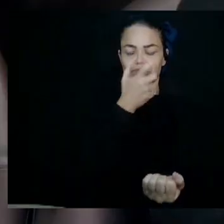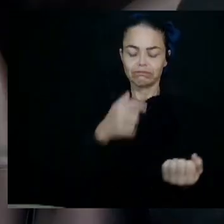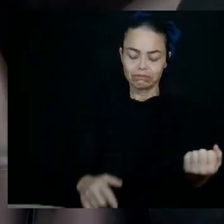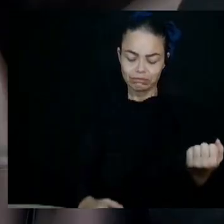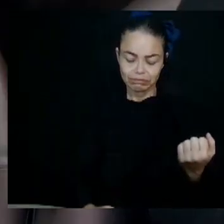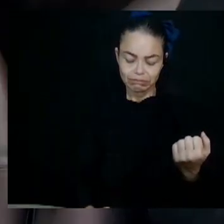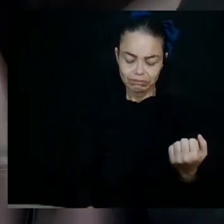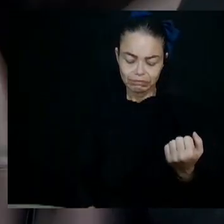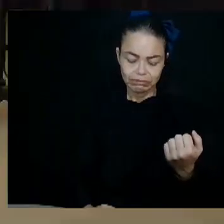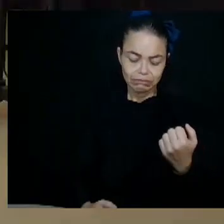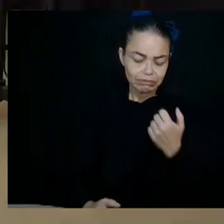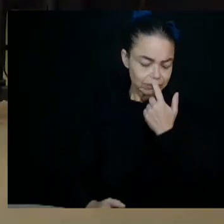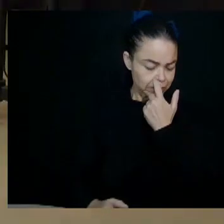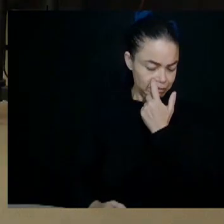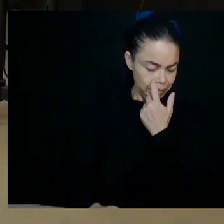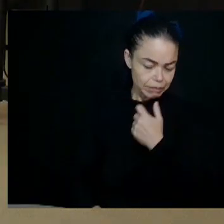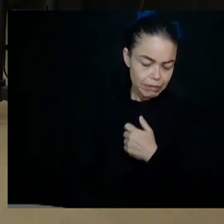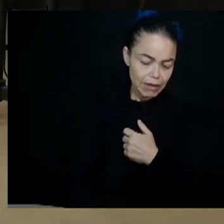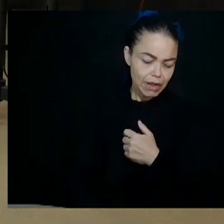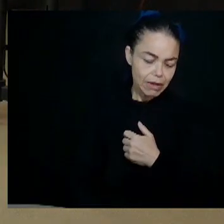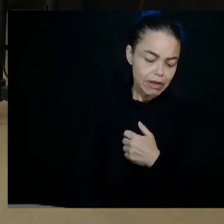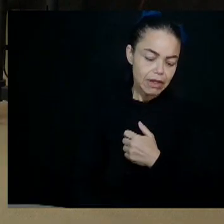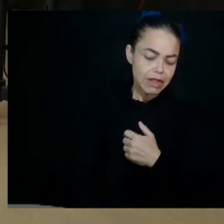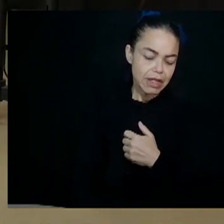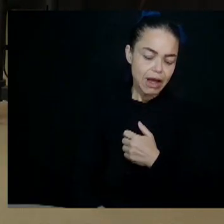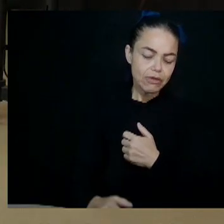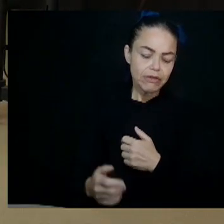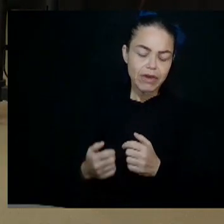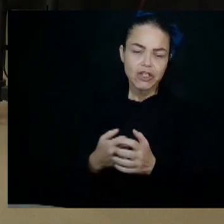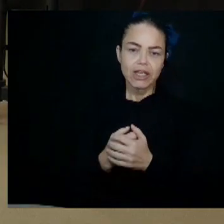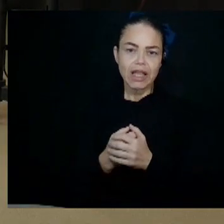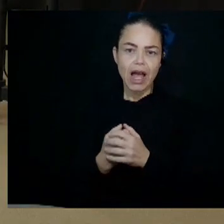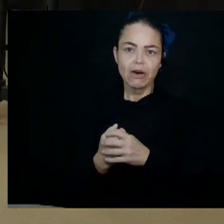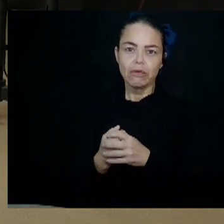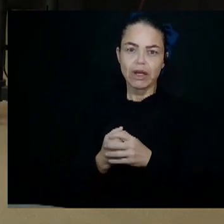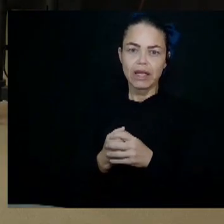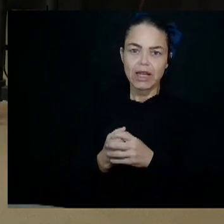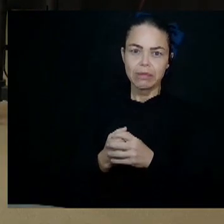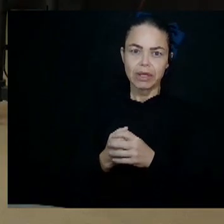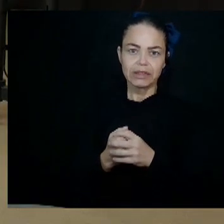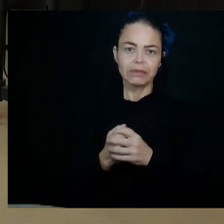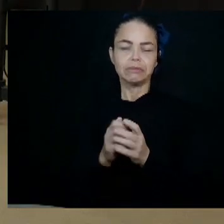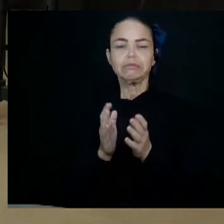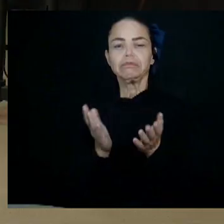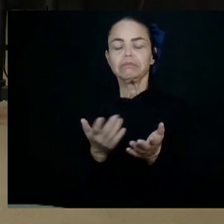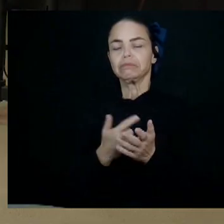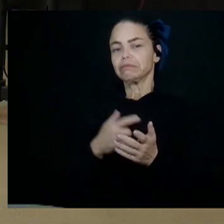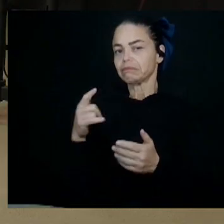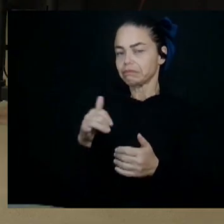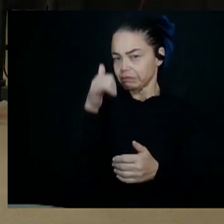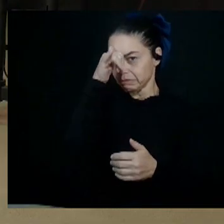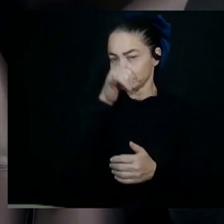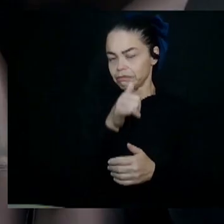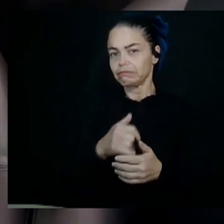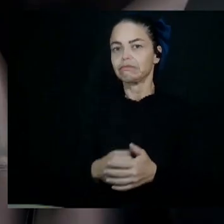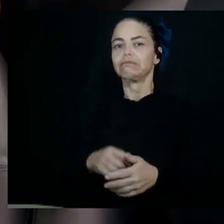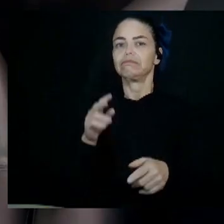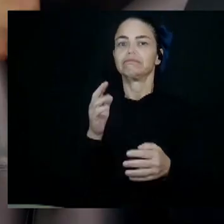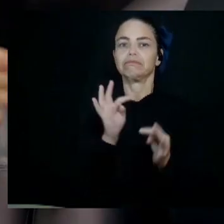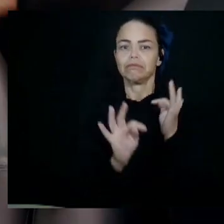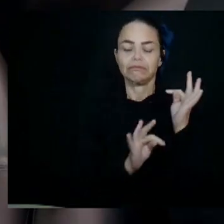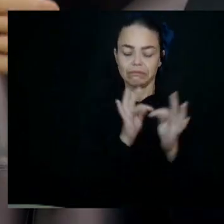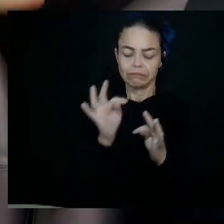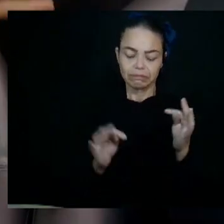Insulina. Exato, isso é muito embasado pela ciência. O benefício do consumo de fibras para prevenção prevenção e tratamento dessas doenças, e a gente sabe que a fibra só